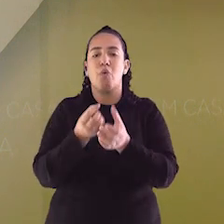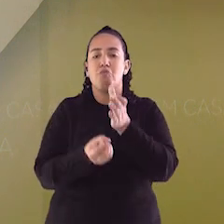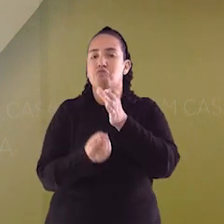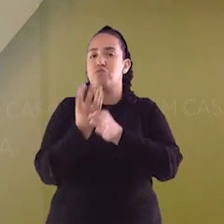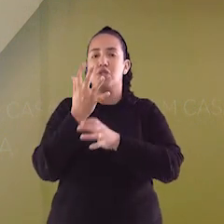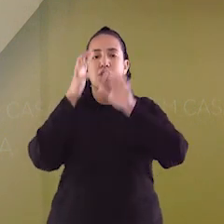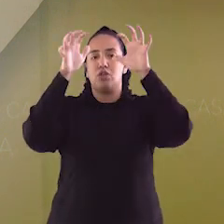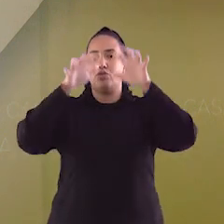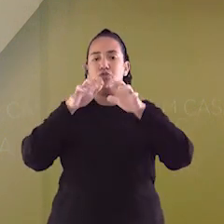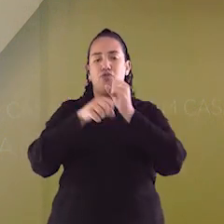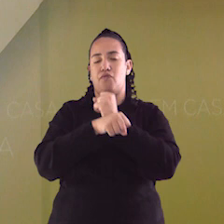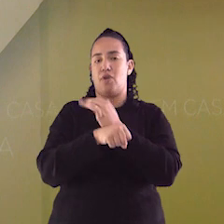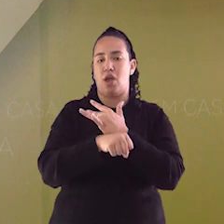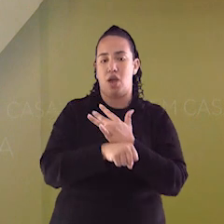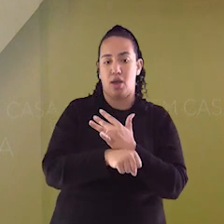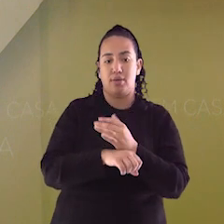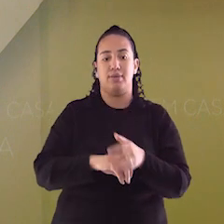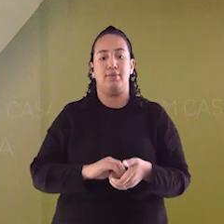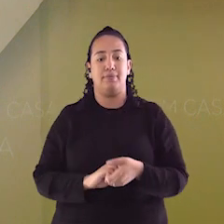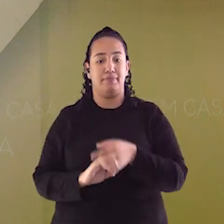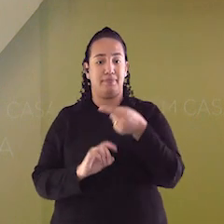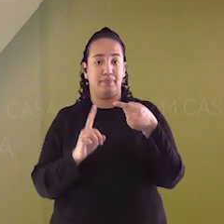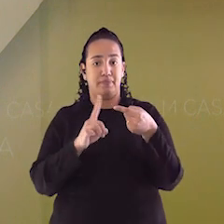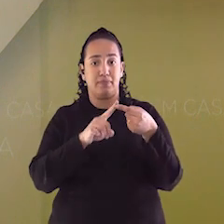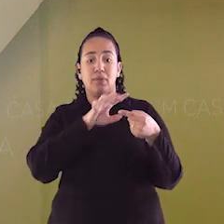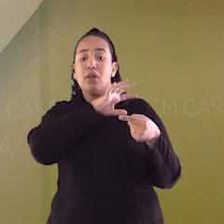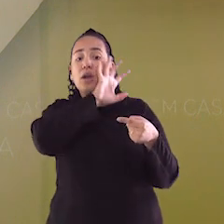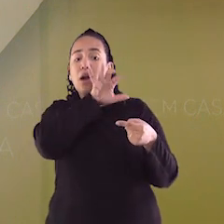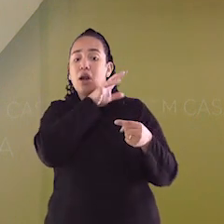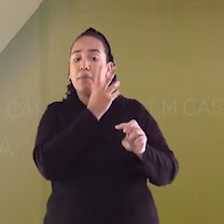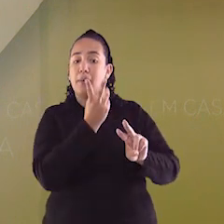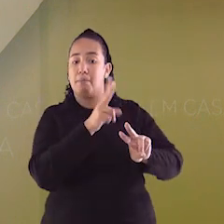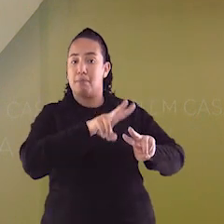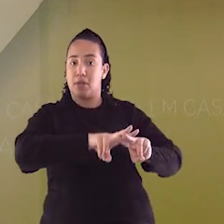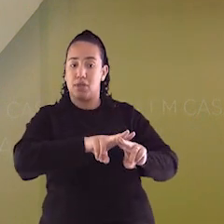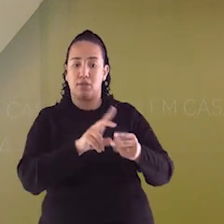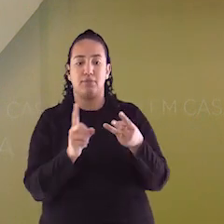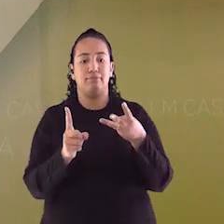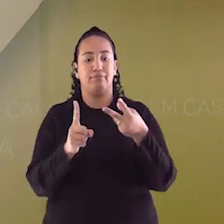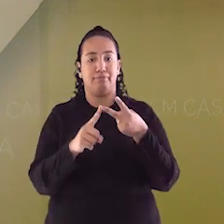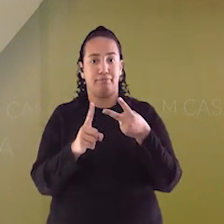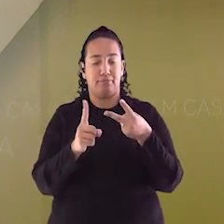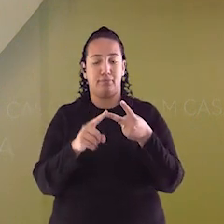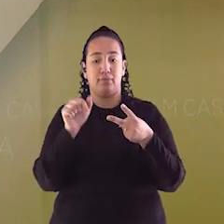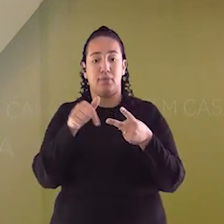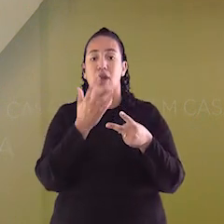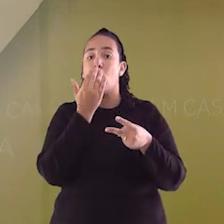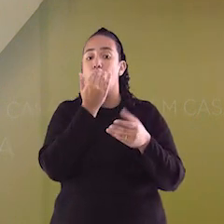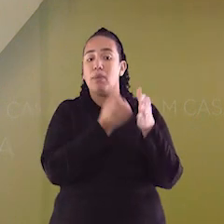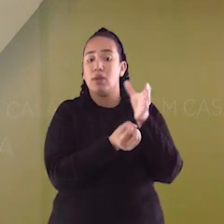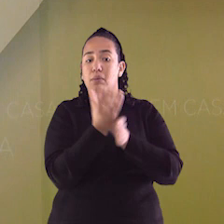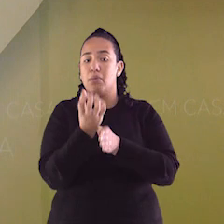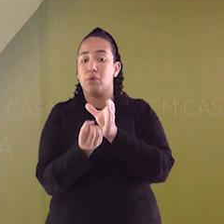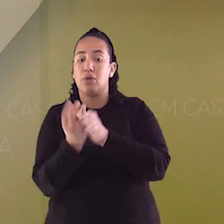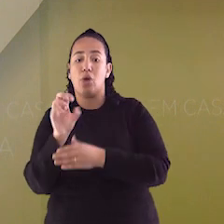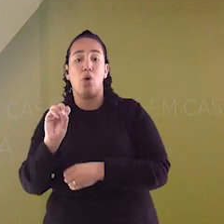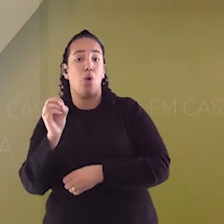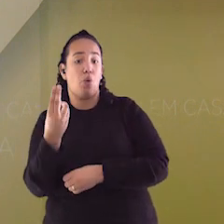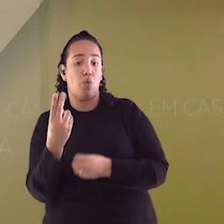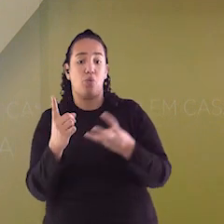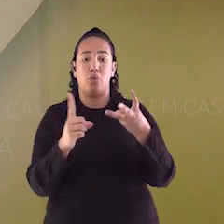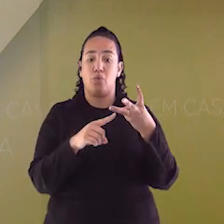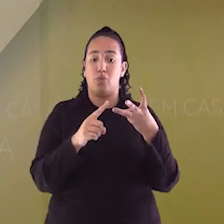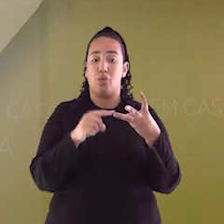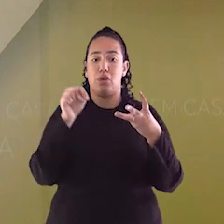chuva ácida é: letra A, a predação de animais, letra B, a produção de alimentos ou